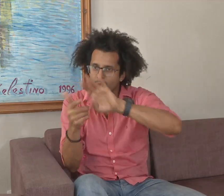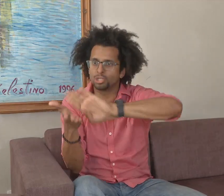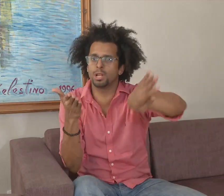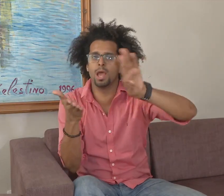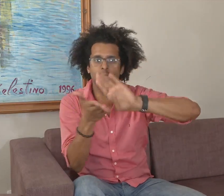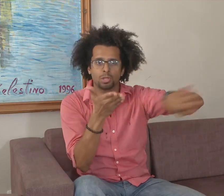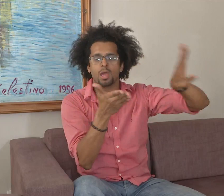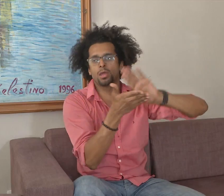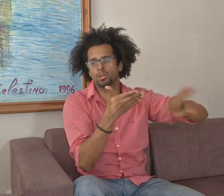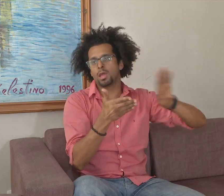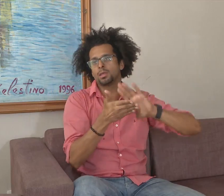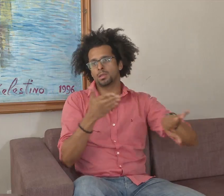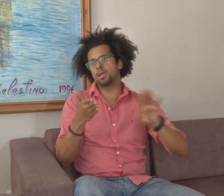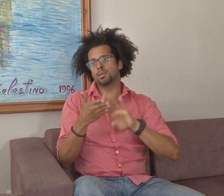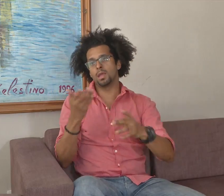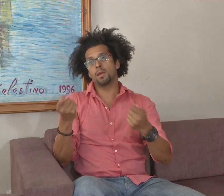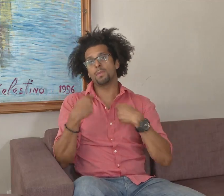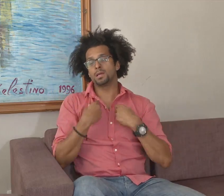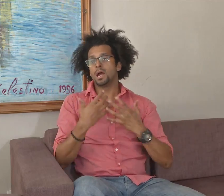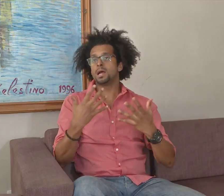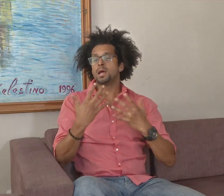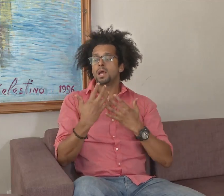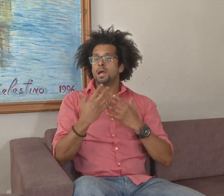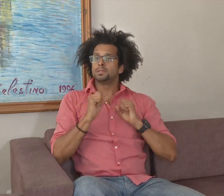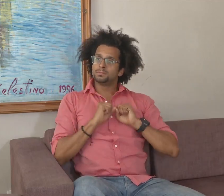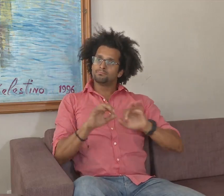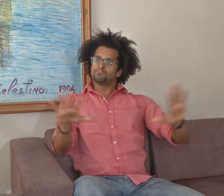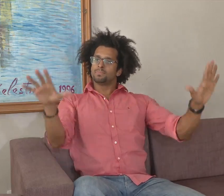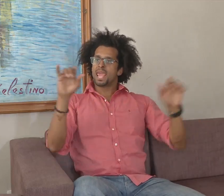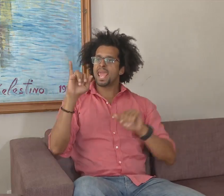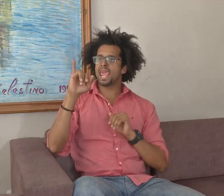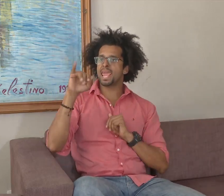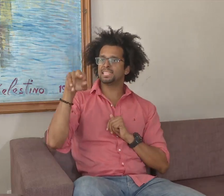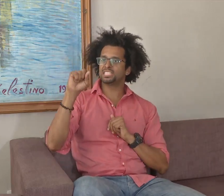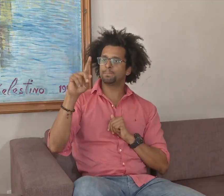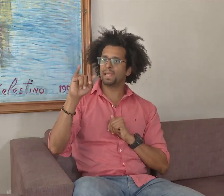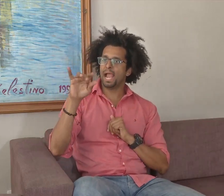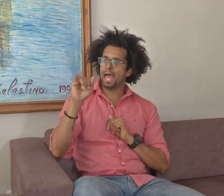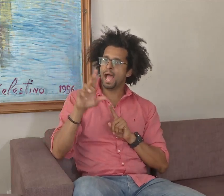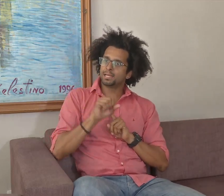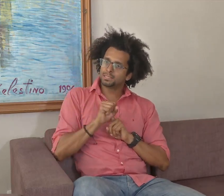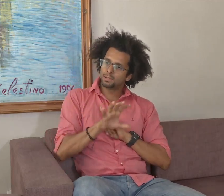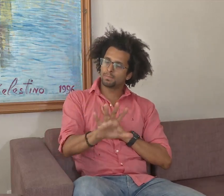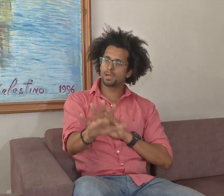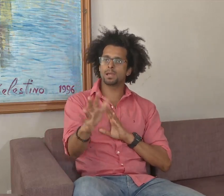nas coisas, as coisas negativas, e a arte me dá essa